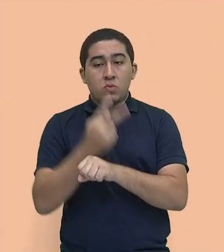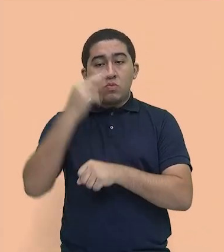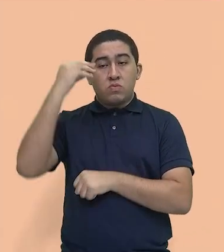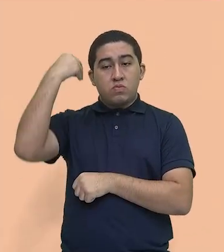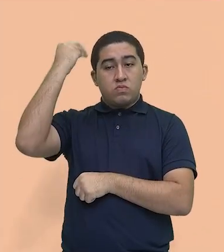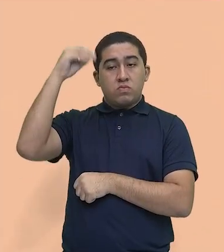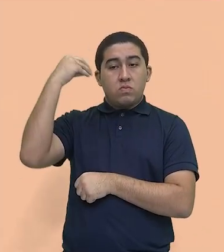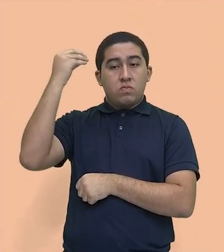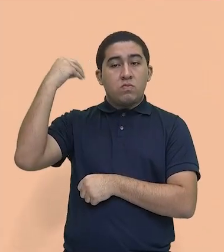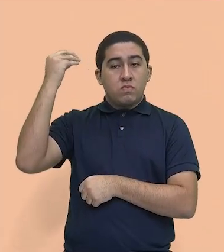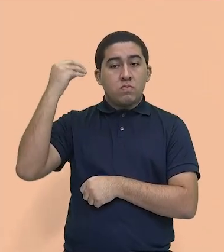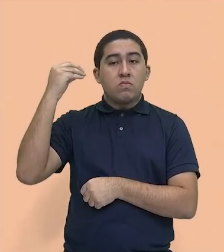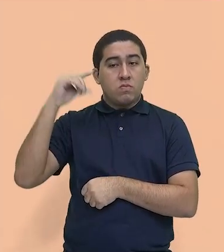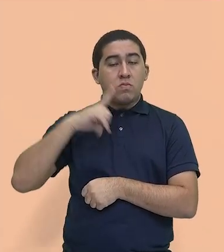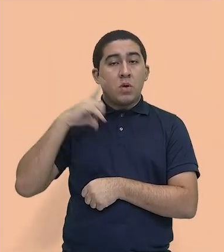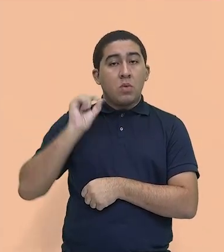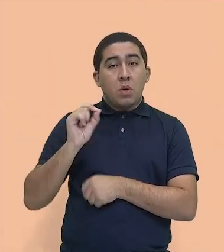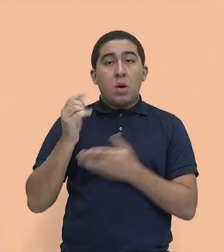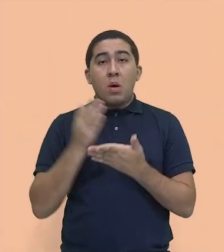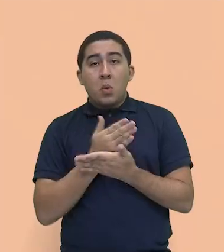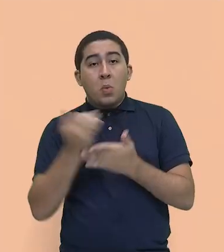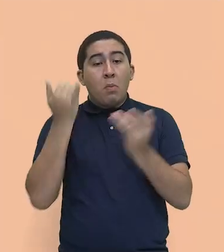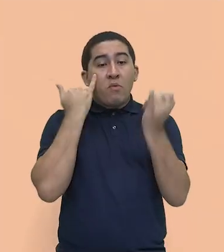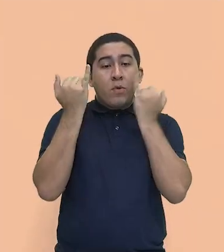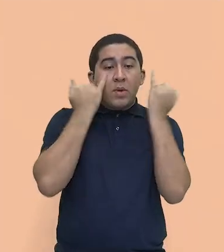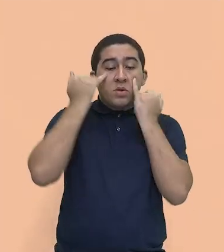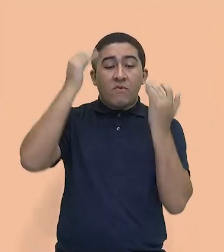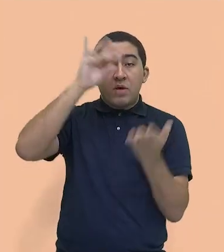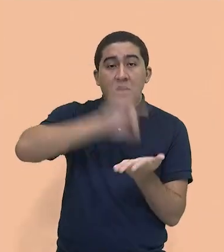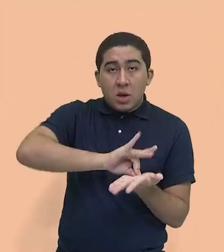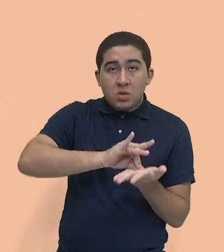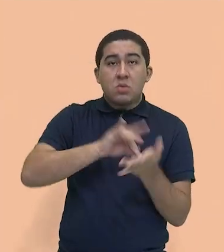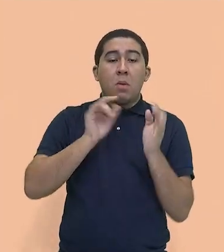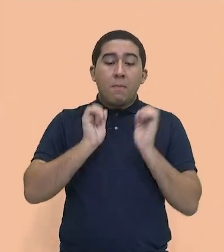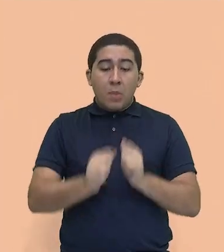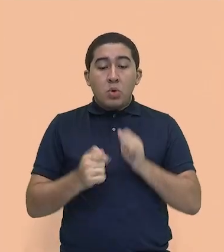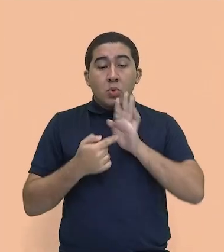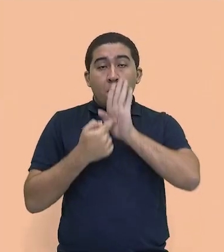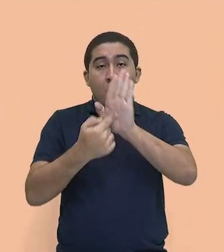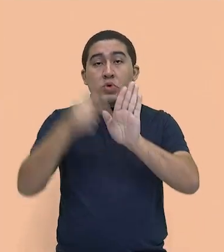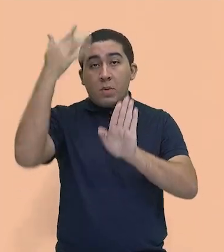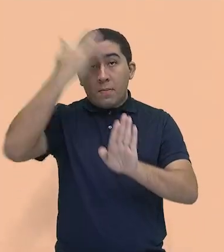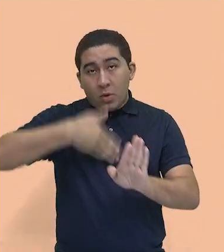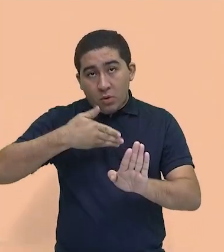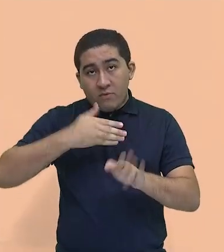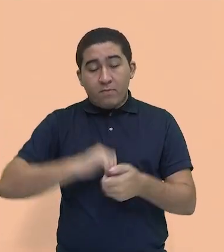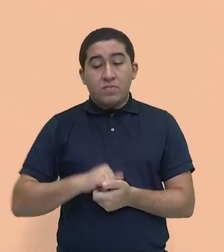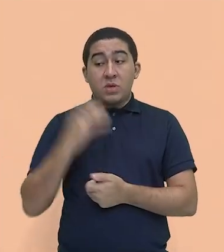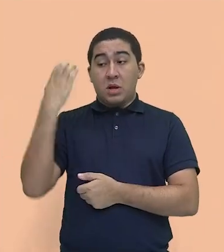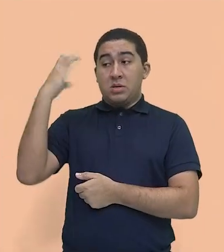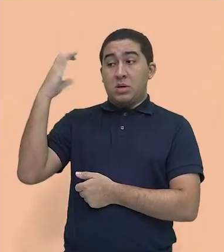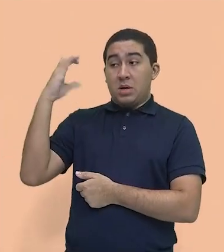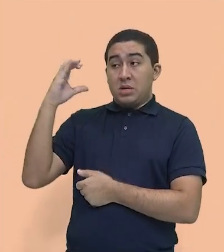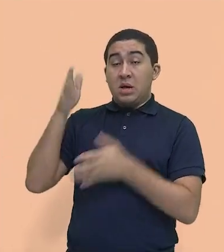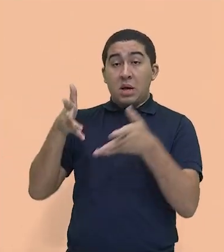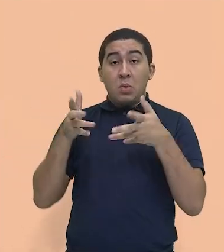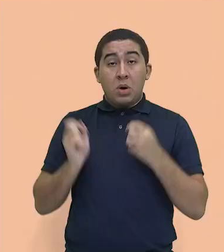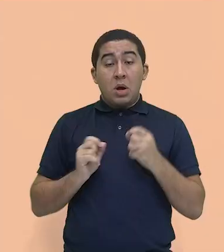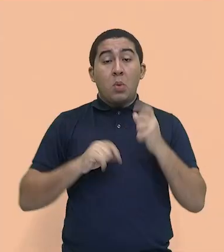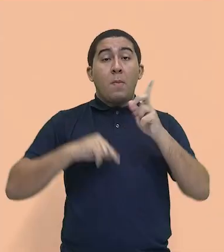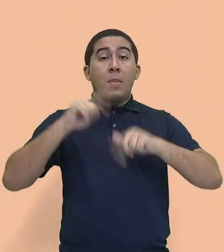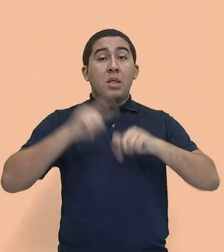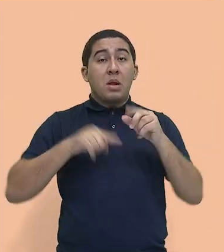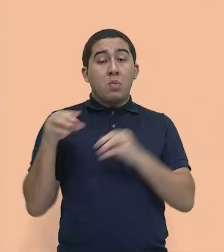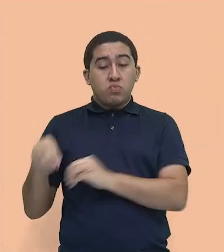experiência a partir de algo, de um dado concreto, de um dado que ela possa pegar. A ciência, ela quer pegar o objeto, levar